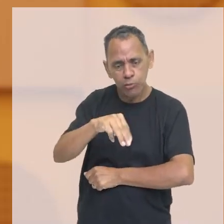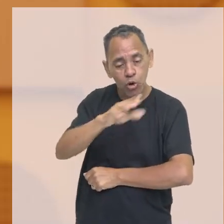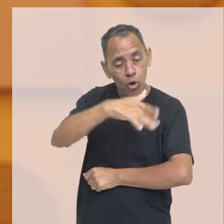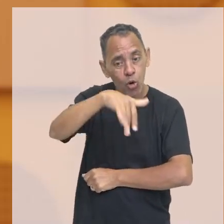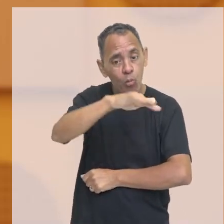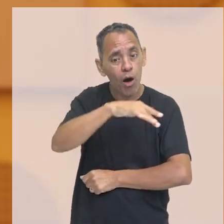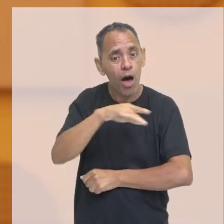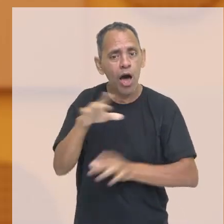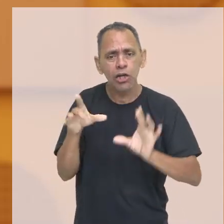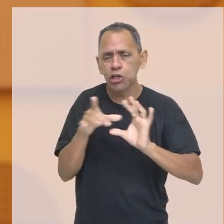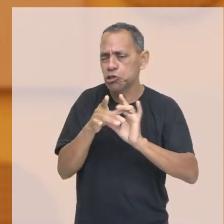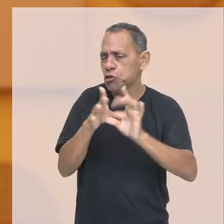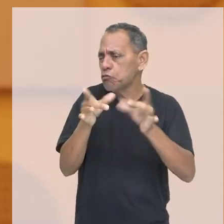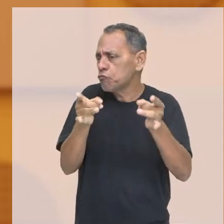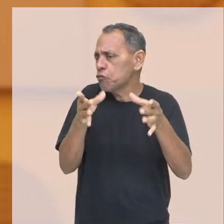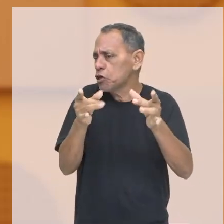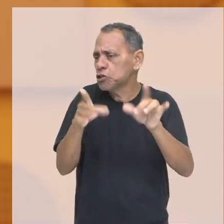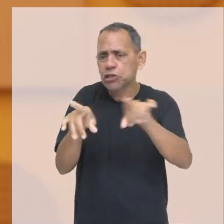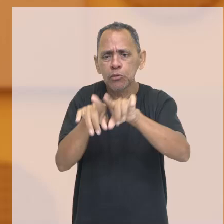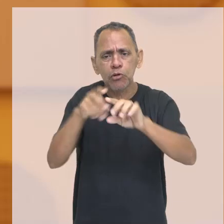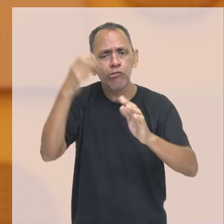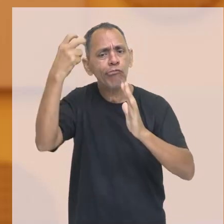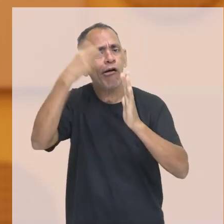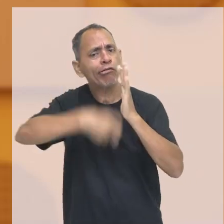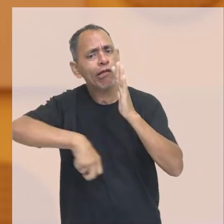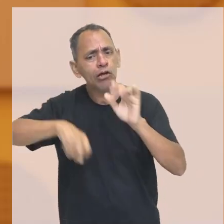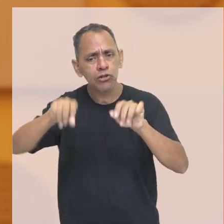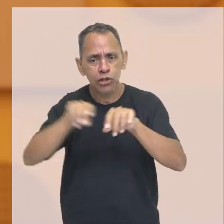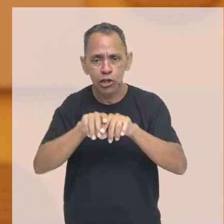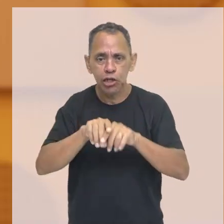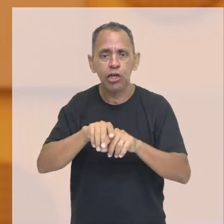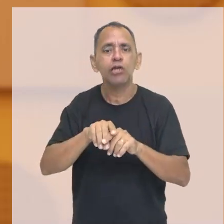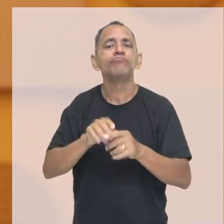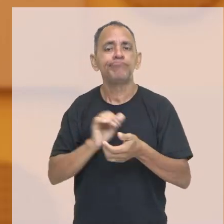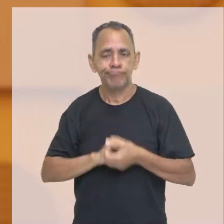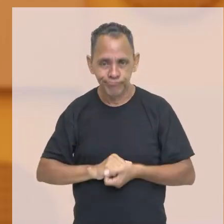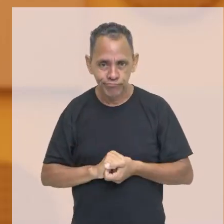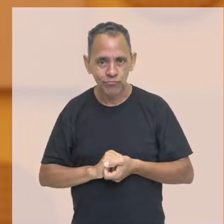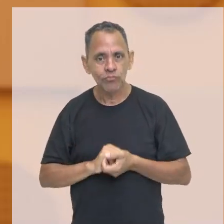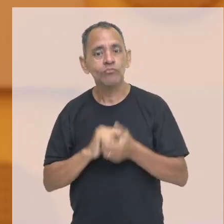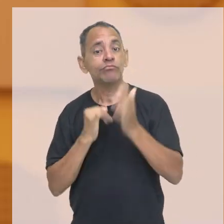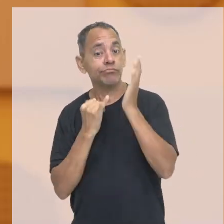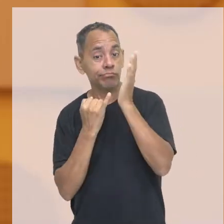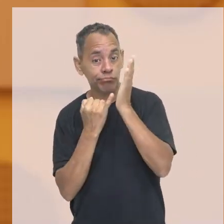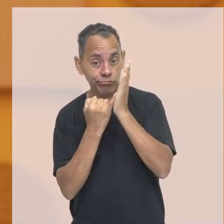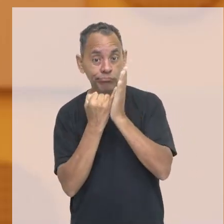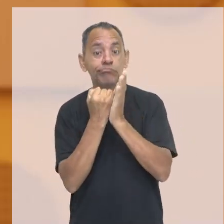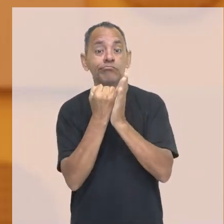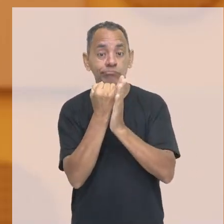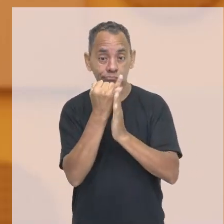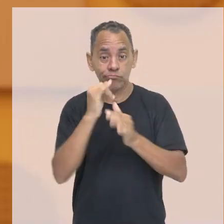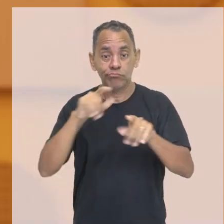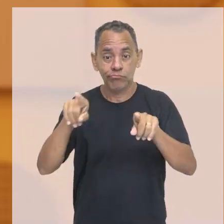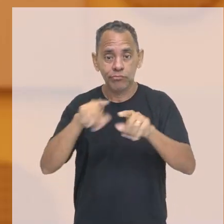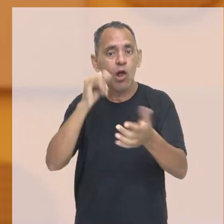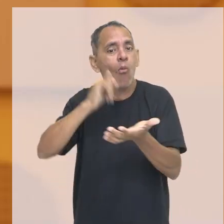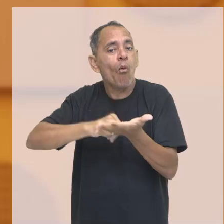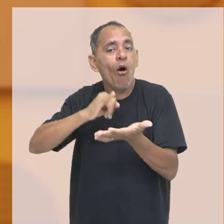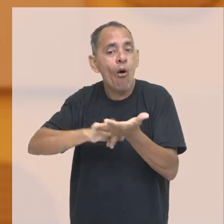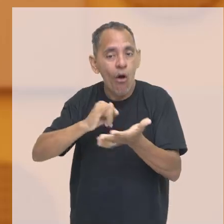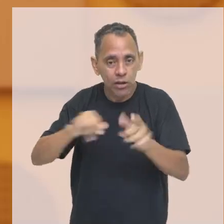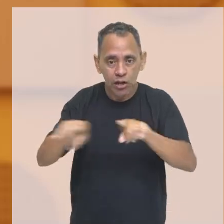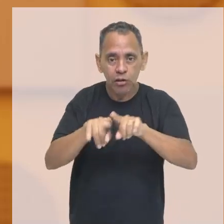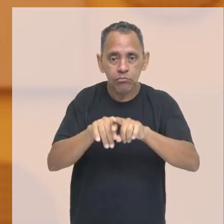livre comércio onde as taxas de impostos são reduzidas com a finalidade de estimular a vinda de empresas